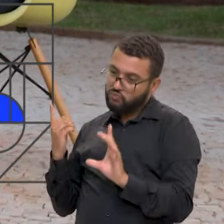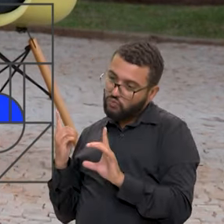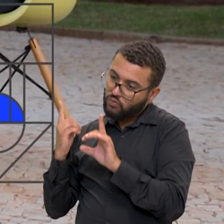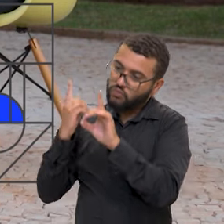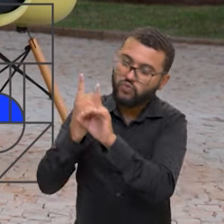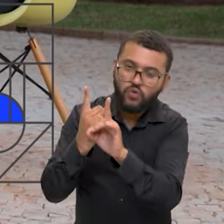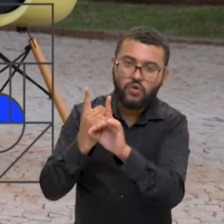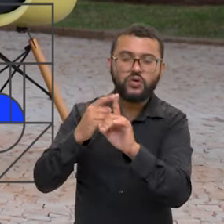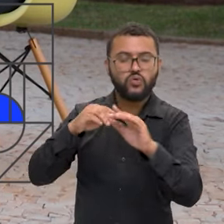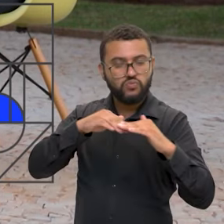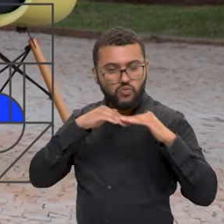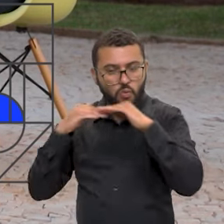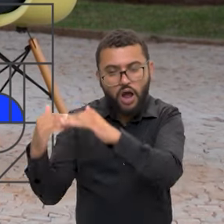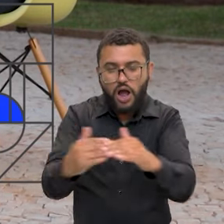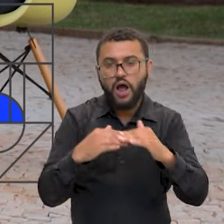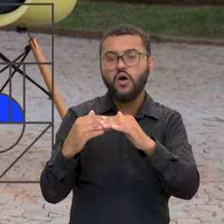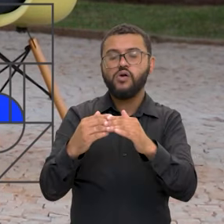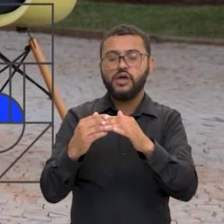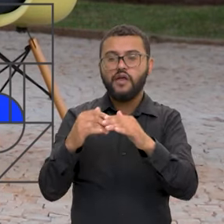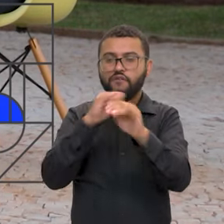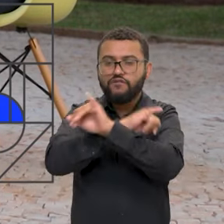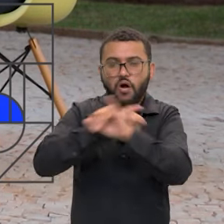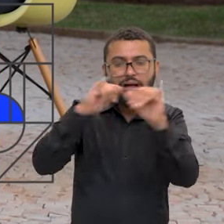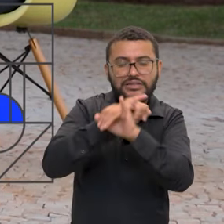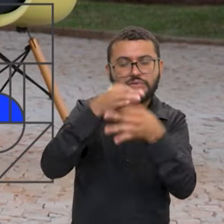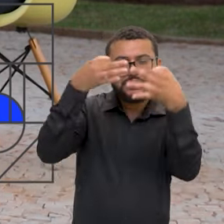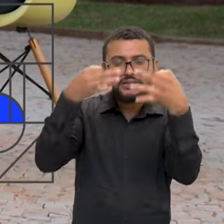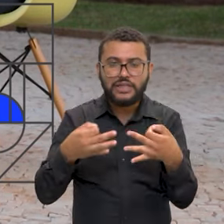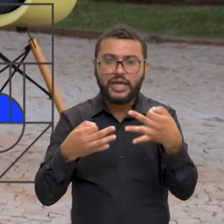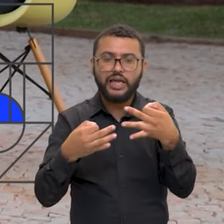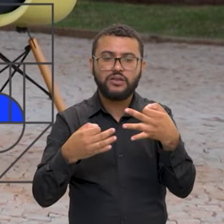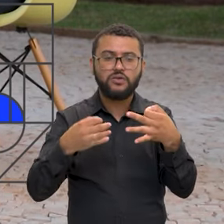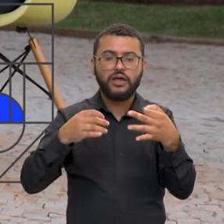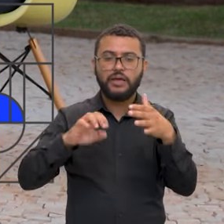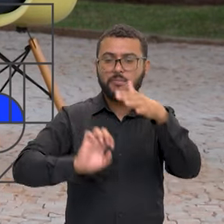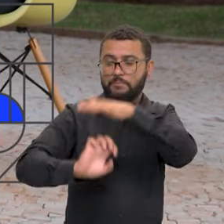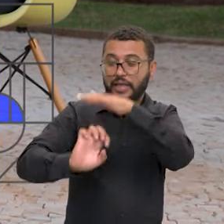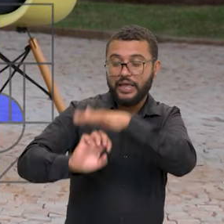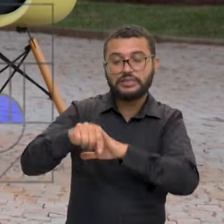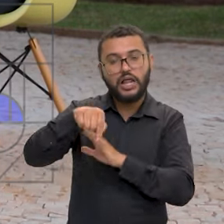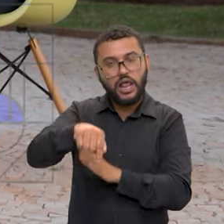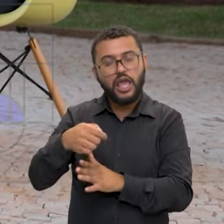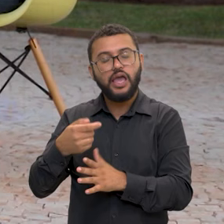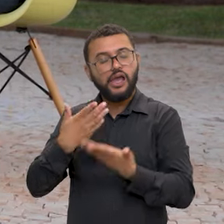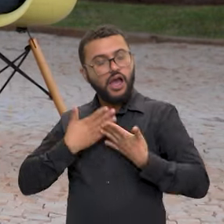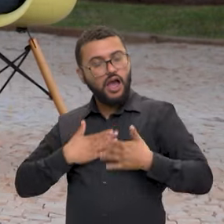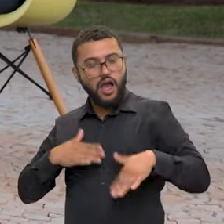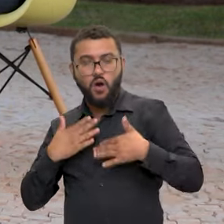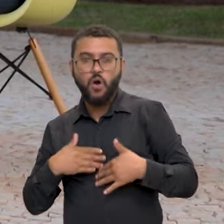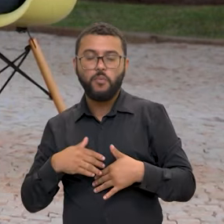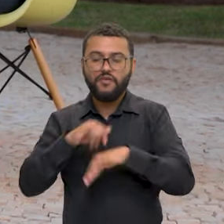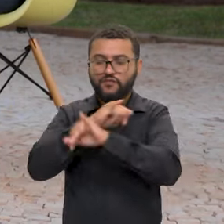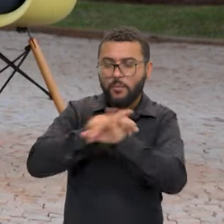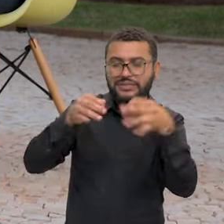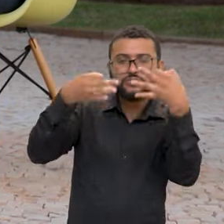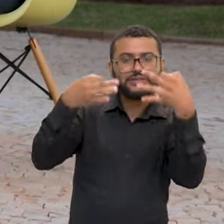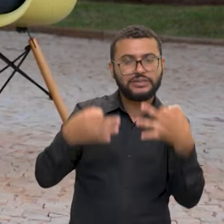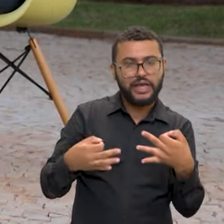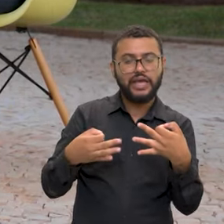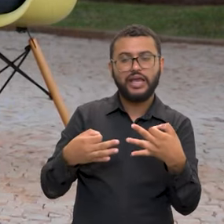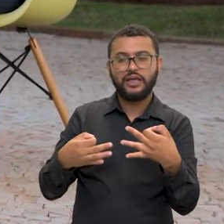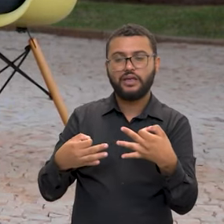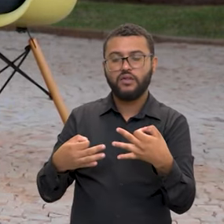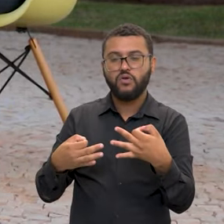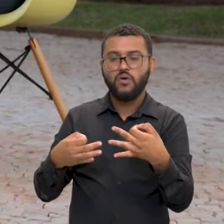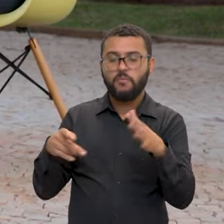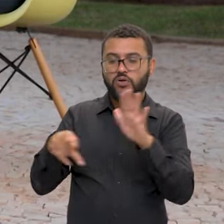aperfeiçoar as informações da nossa companhia, para dar tranquilidade, não só levar informação, projeção de safra, mas também a